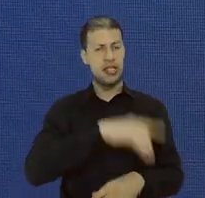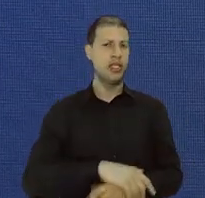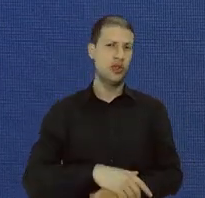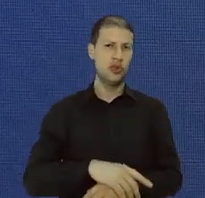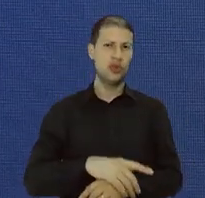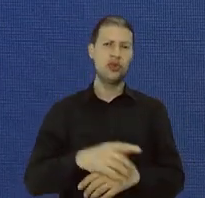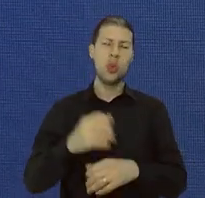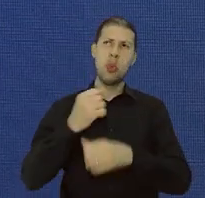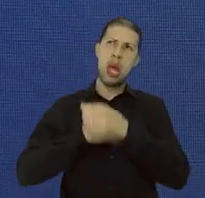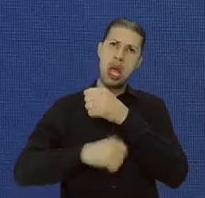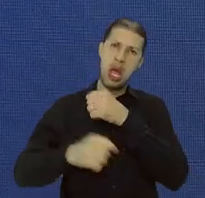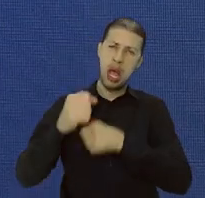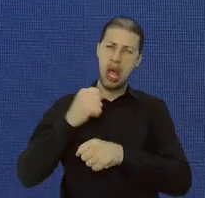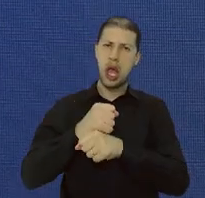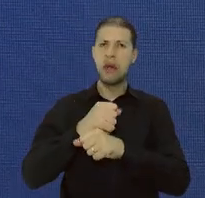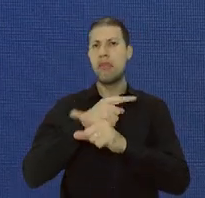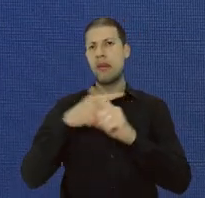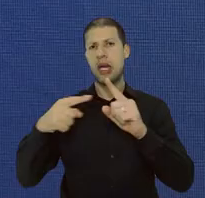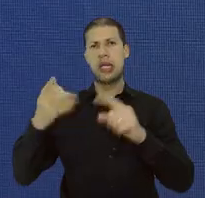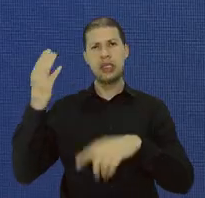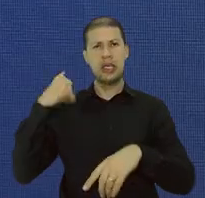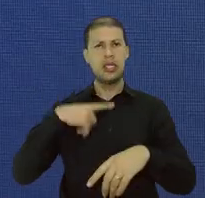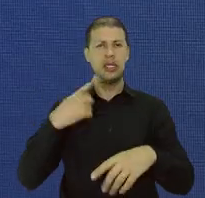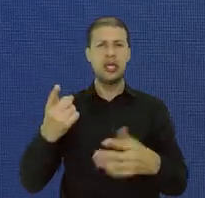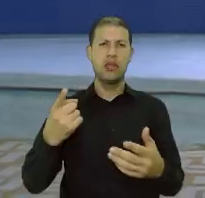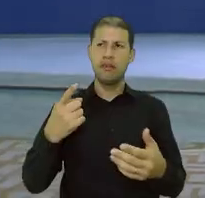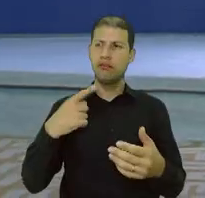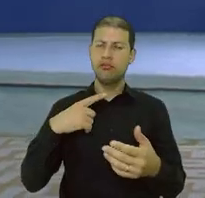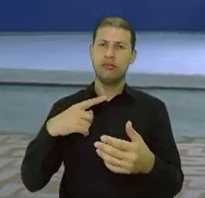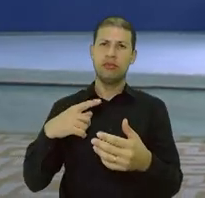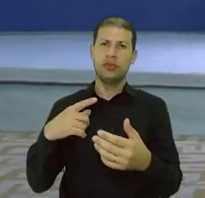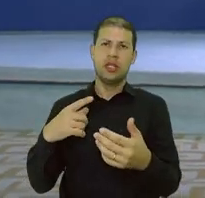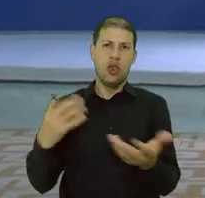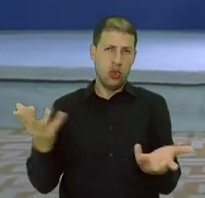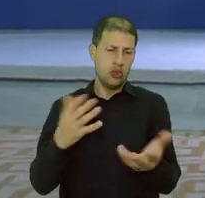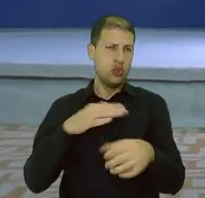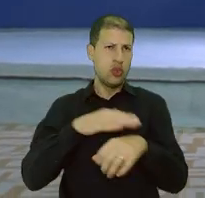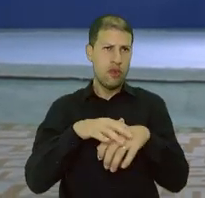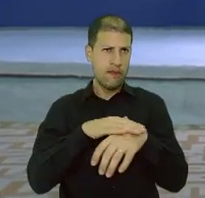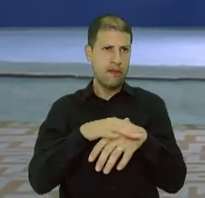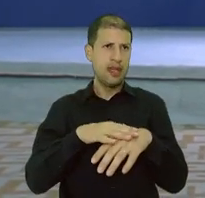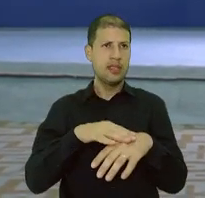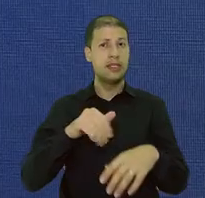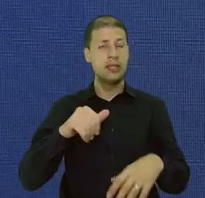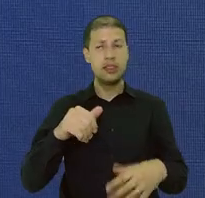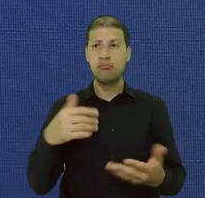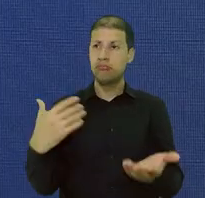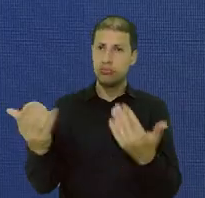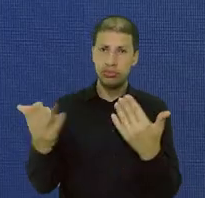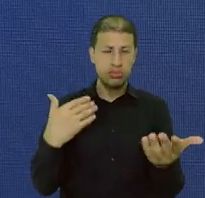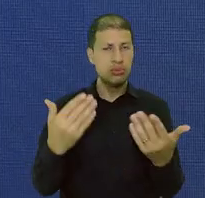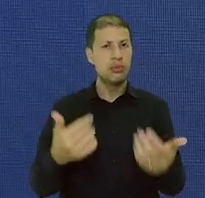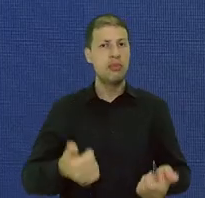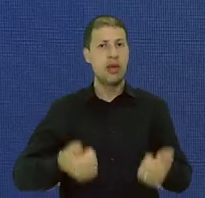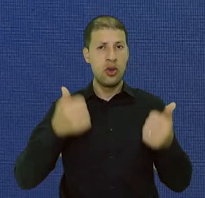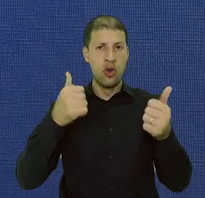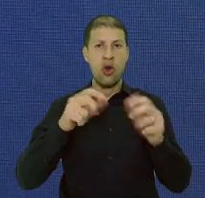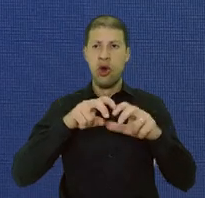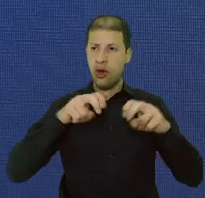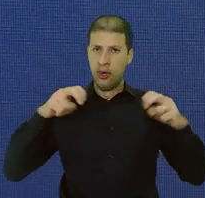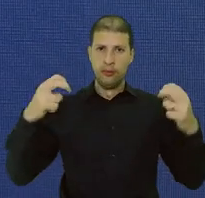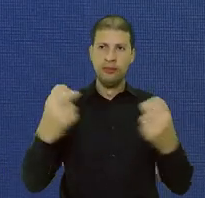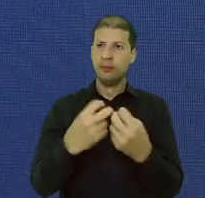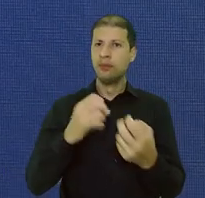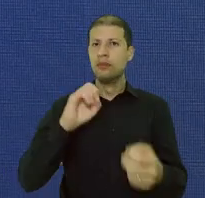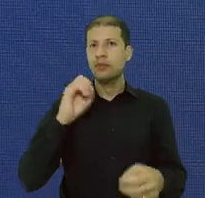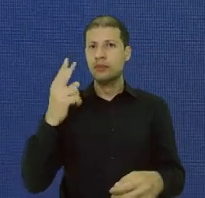ano meio atrás de consolidar ou fazer um ENEM com aquela empresa hoje é uma conversa que é muito mais receptiva ou parte do conselho ou da